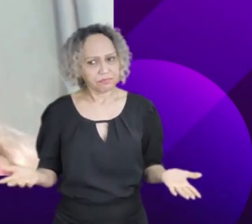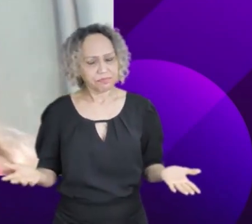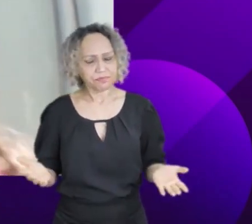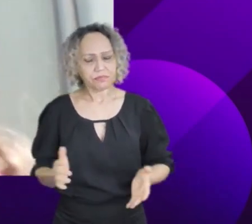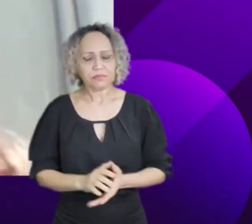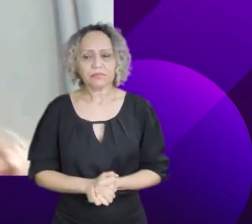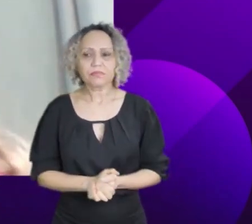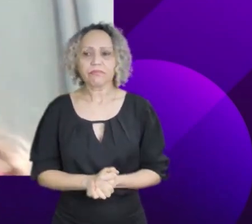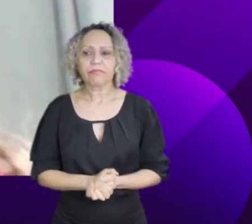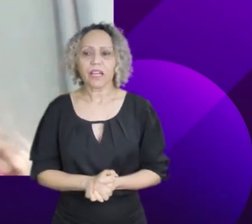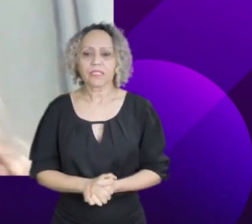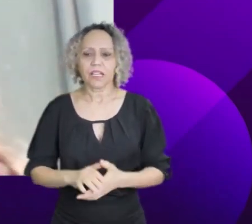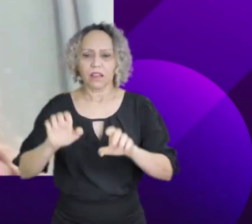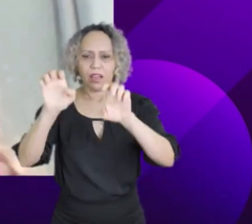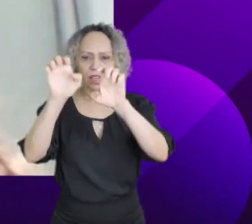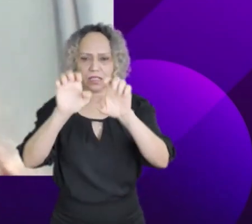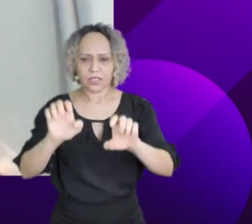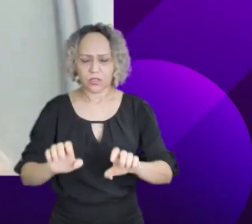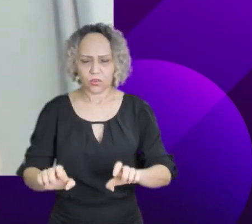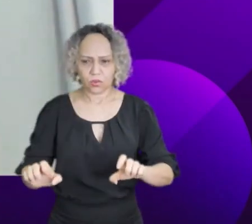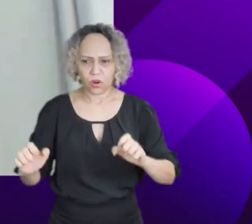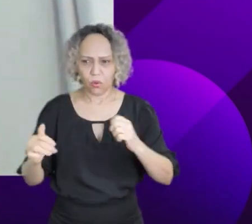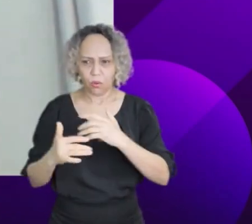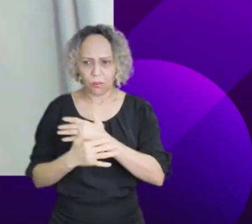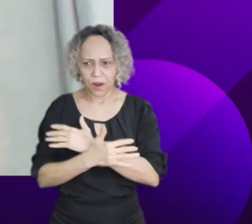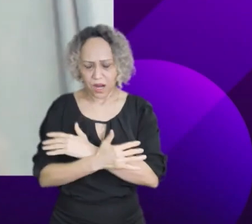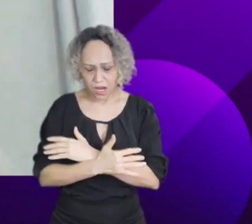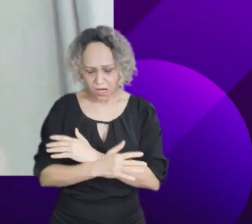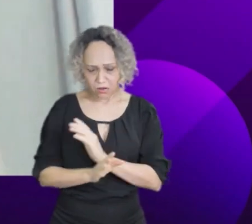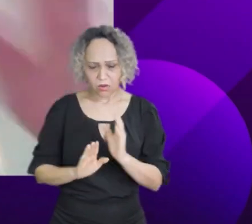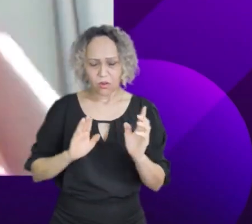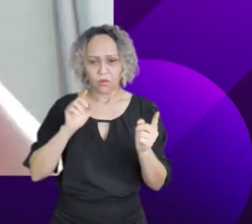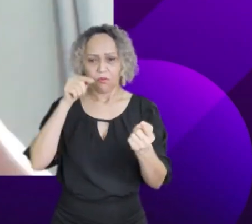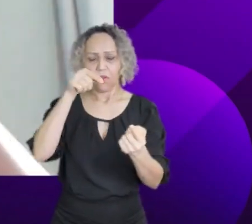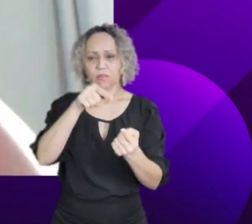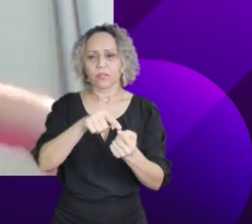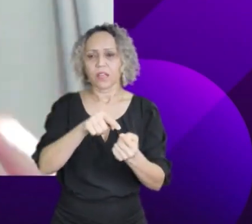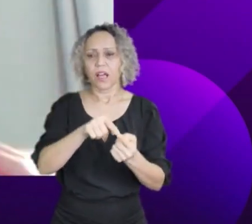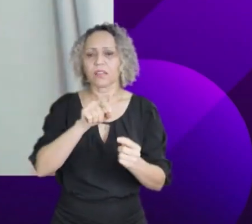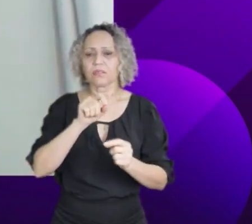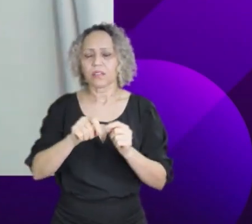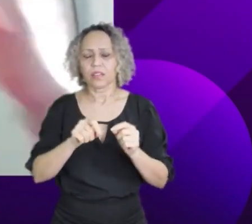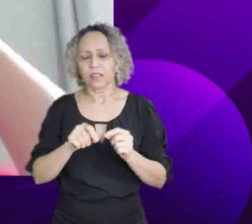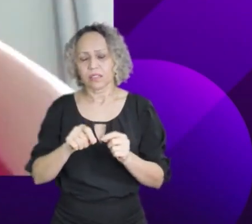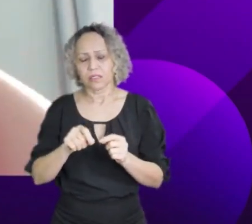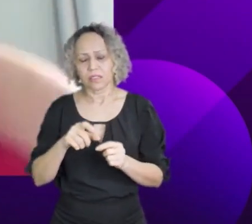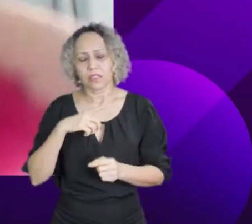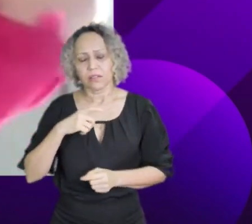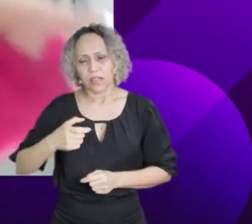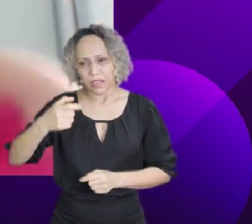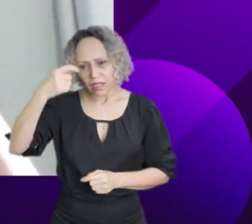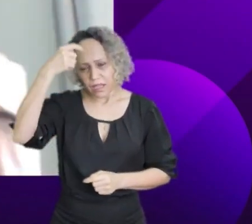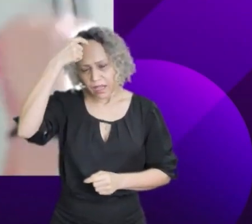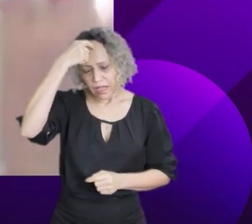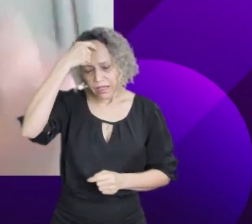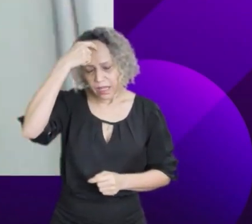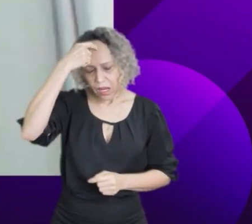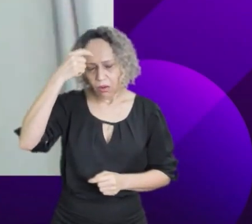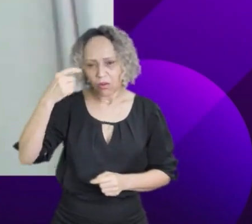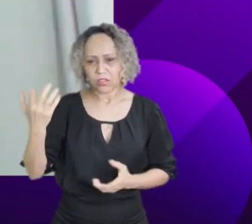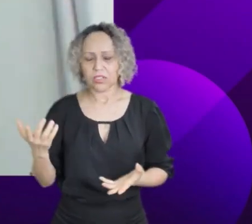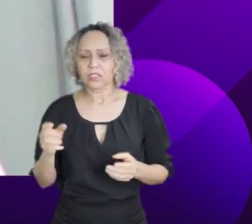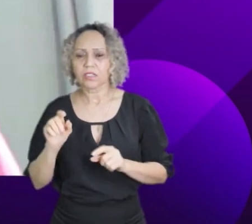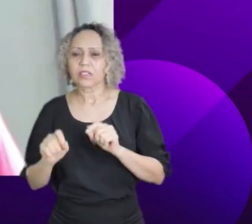essa infraestrutura urbana voltada aos meios ativos, ela segue essa lógica da concentração de renda no